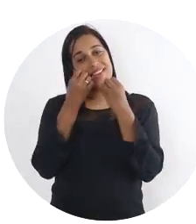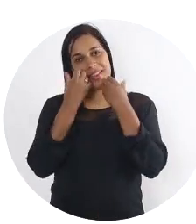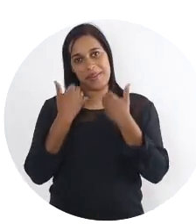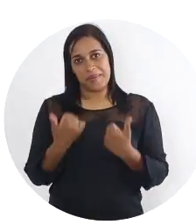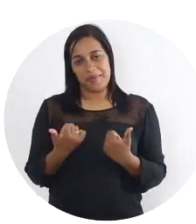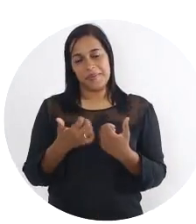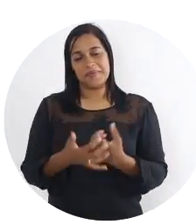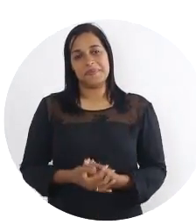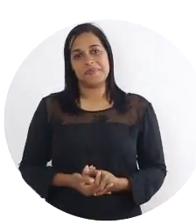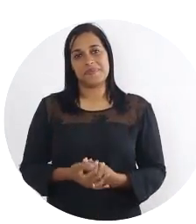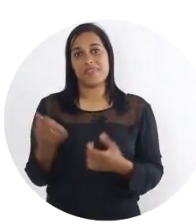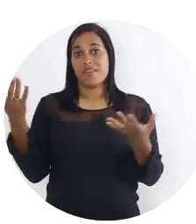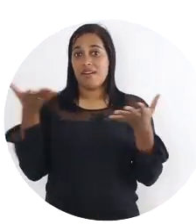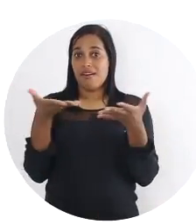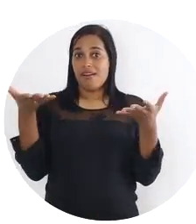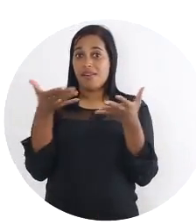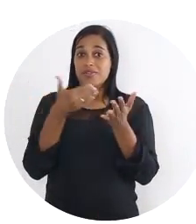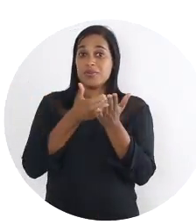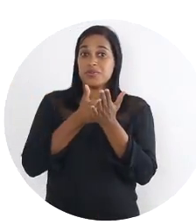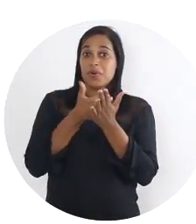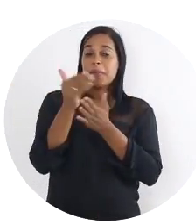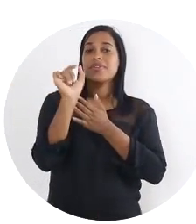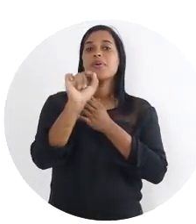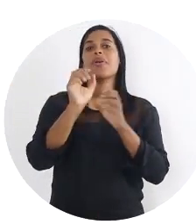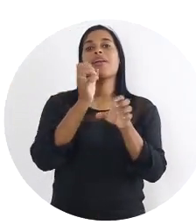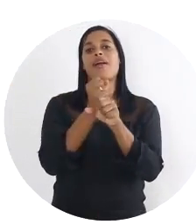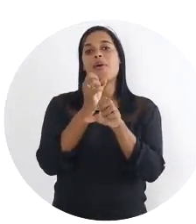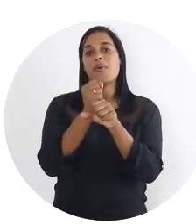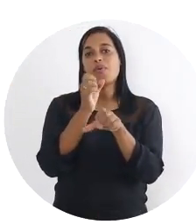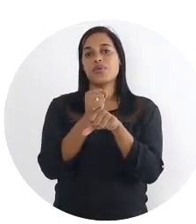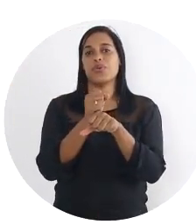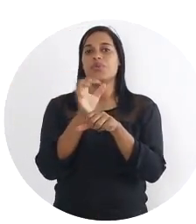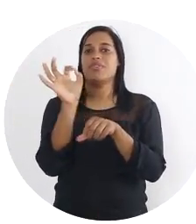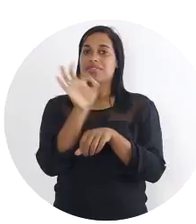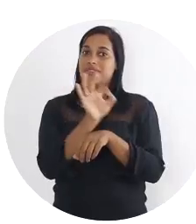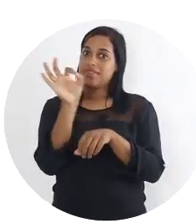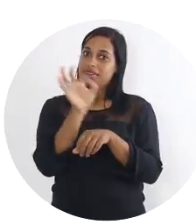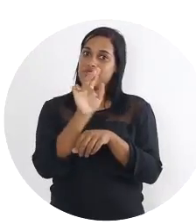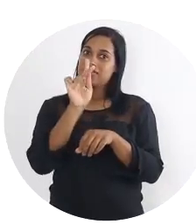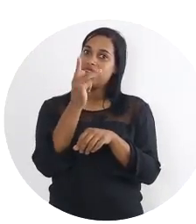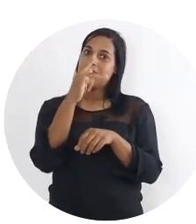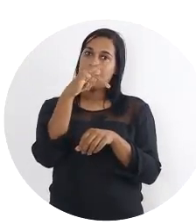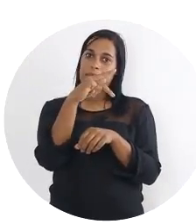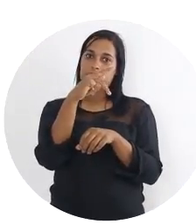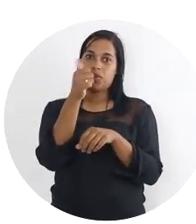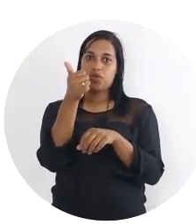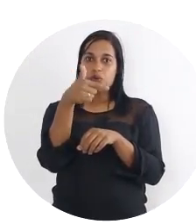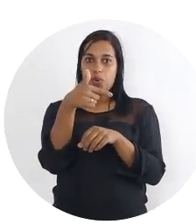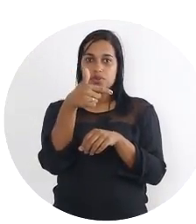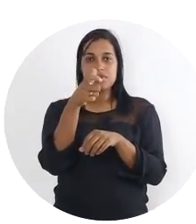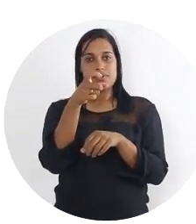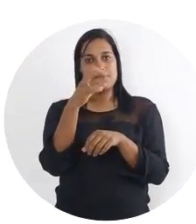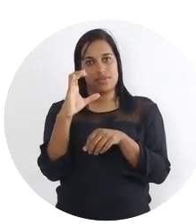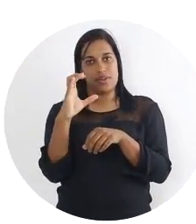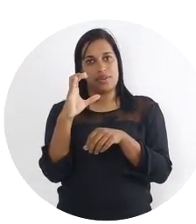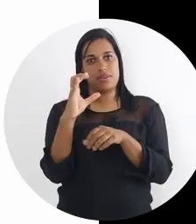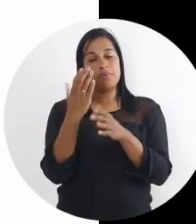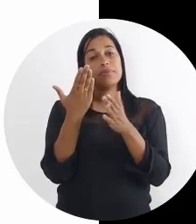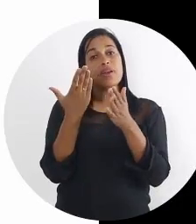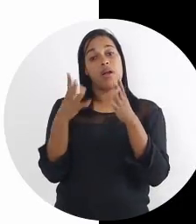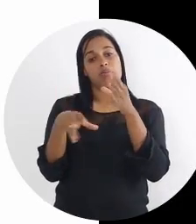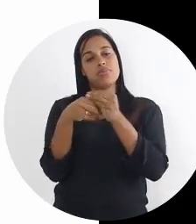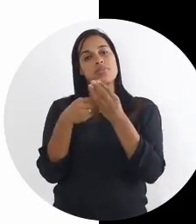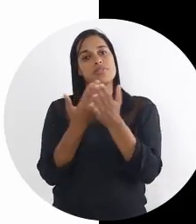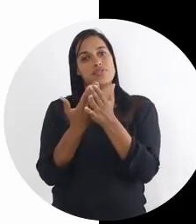Olá pessoal, vamos agora iniciar o cálculo de prazos e taxas na HP 12C para complementar os estudos do nosso